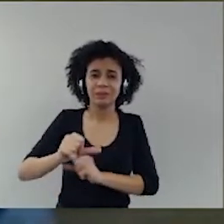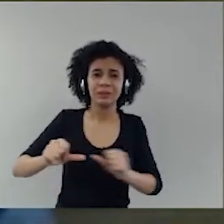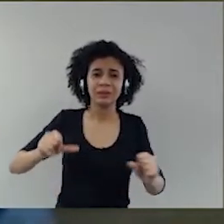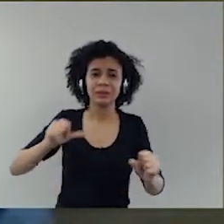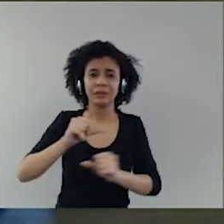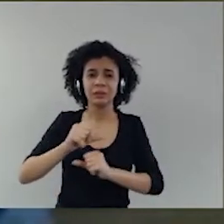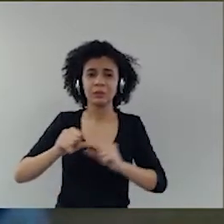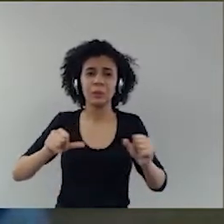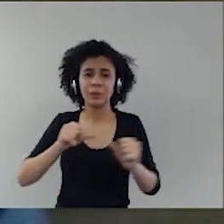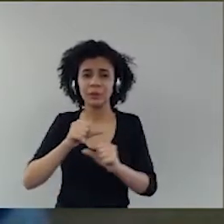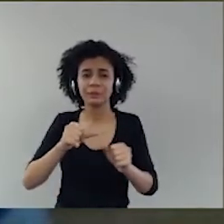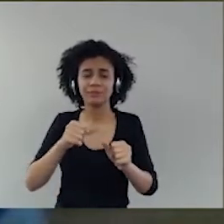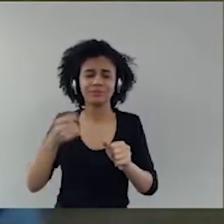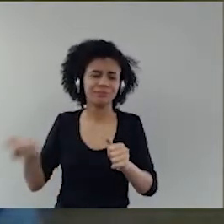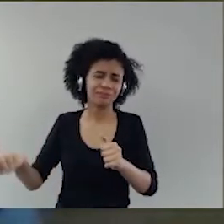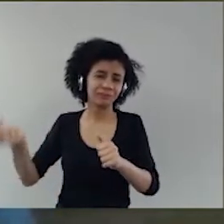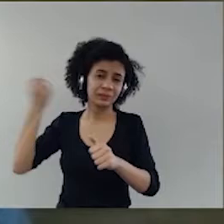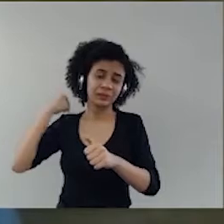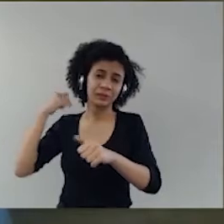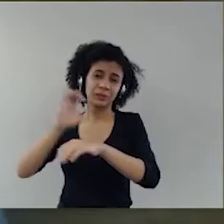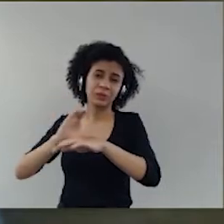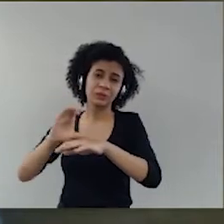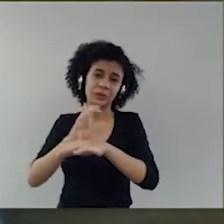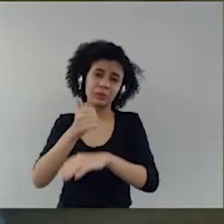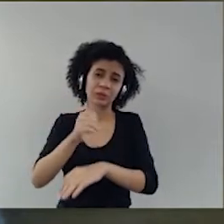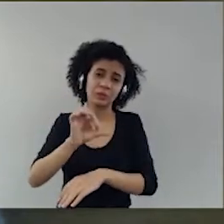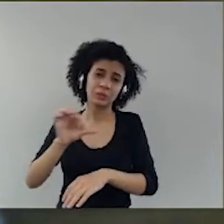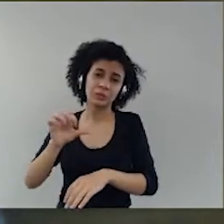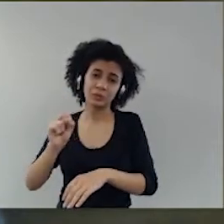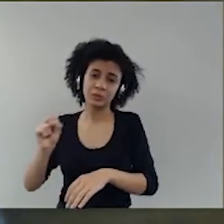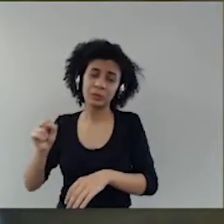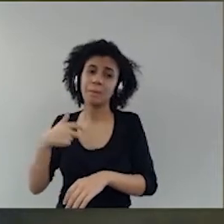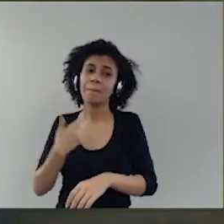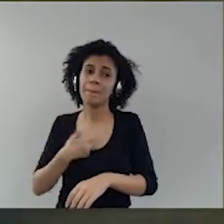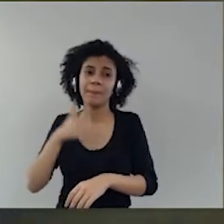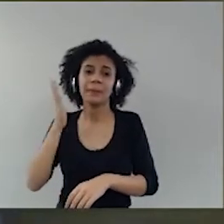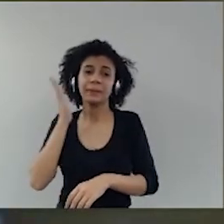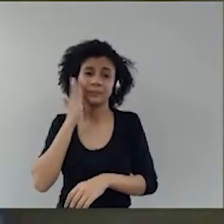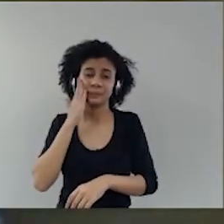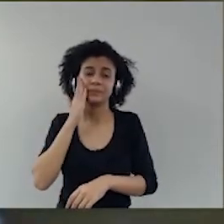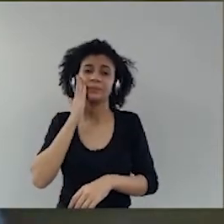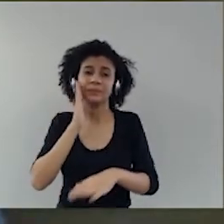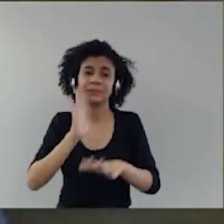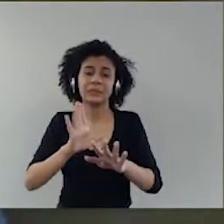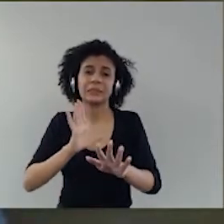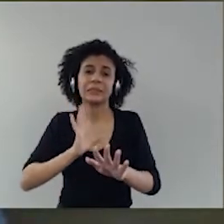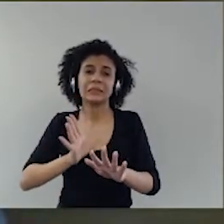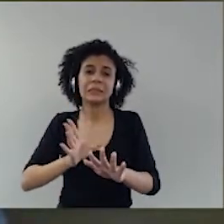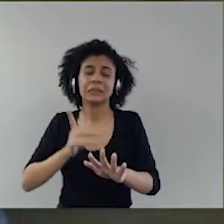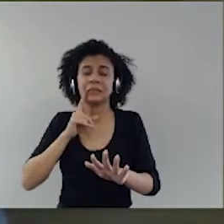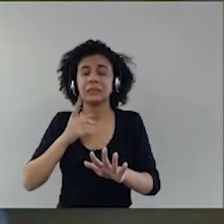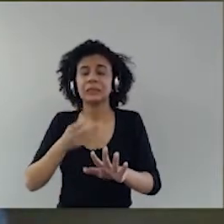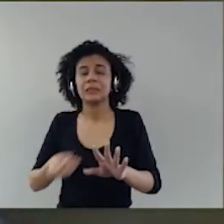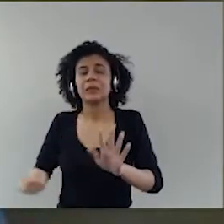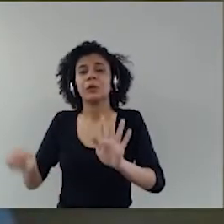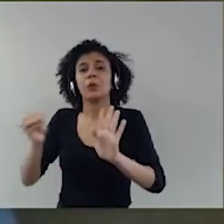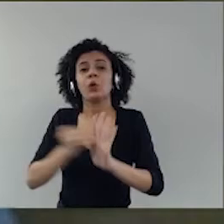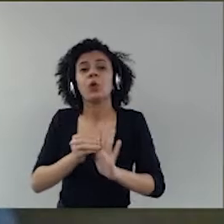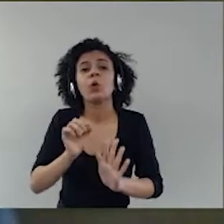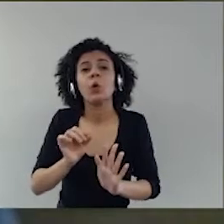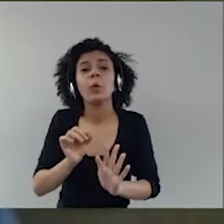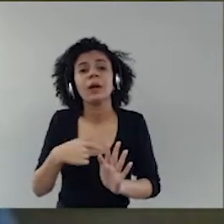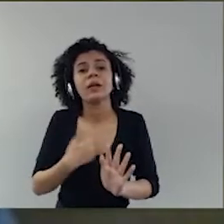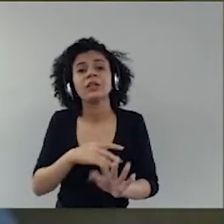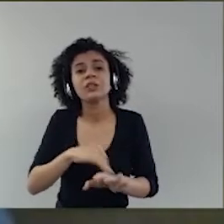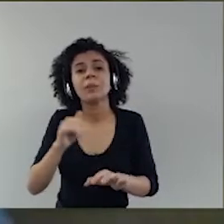transformações desde a Constituição de 1988, que, como nós sabemos, tentou estabelecer aquilo que se convencionou